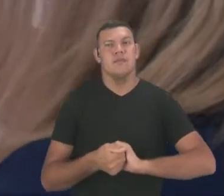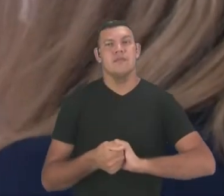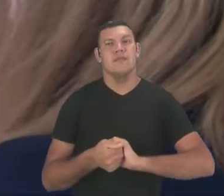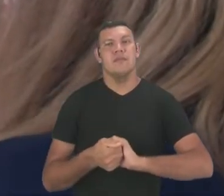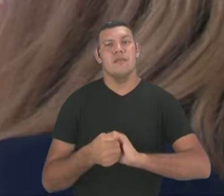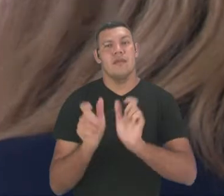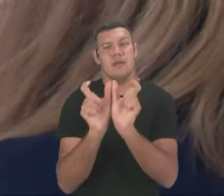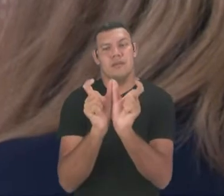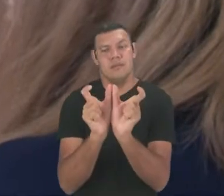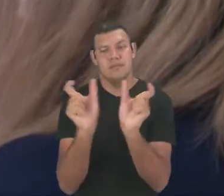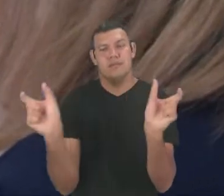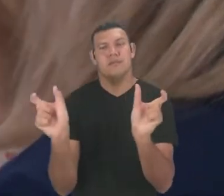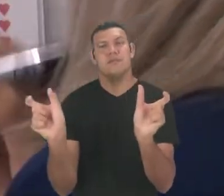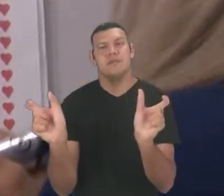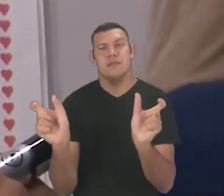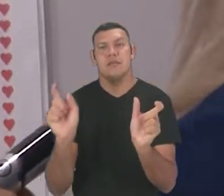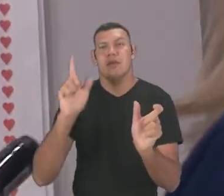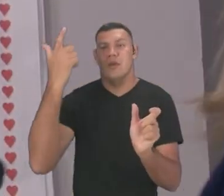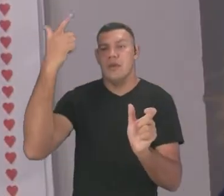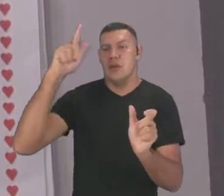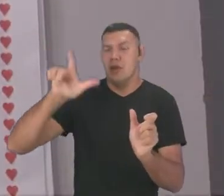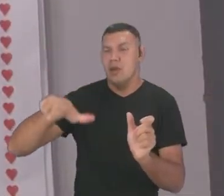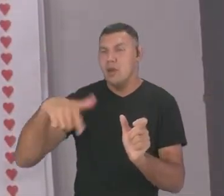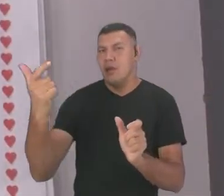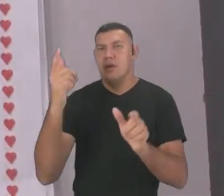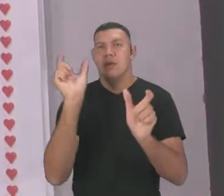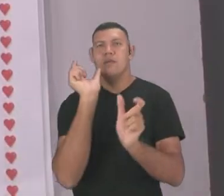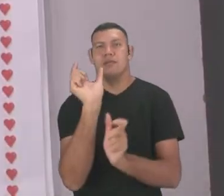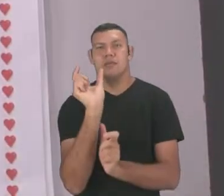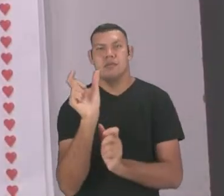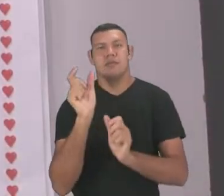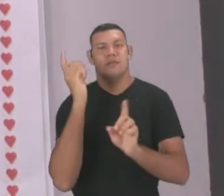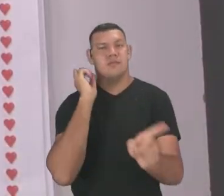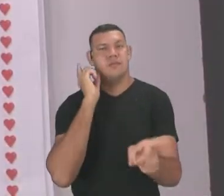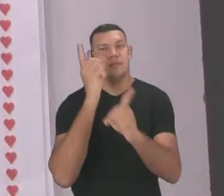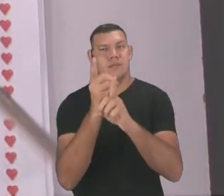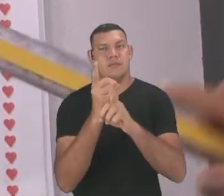tão encontramos aqui mais uma palavrinha